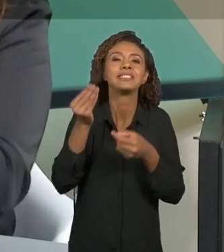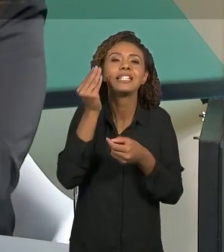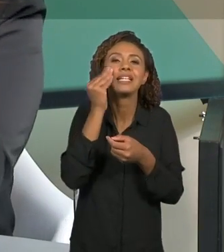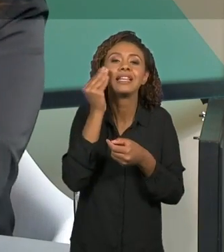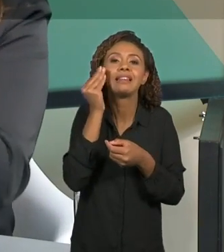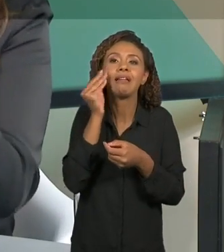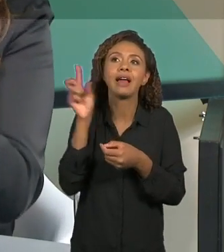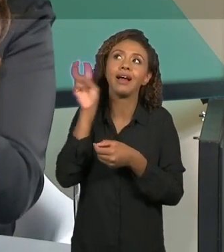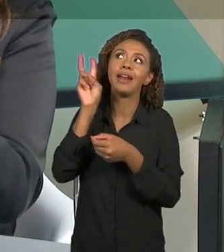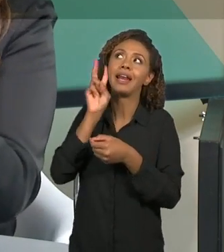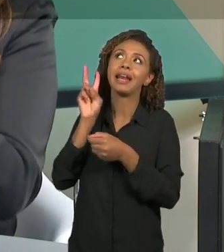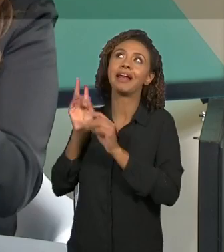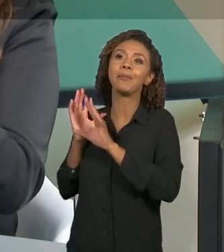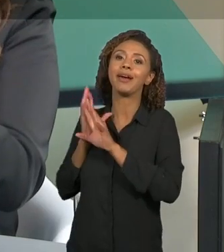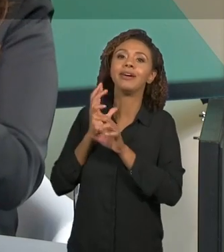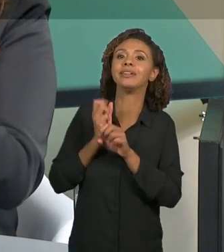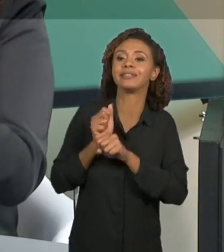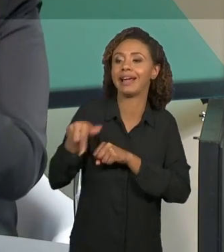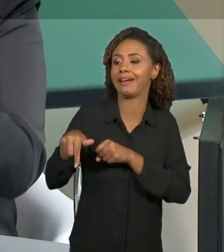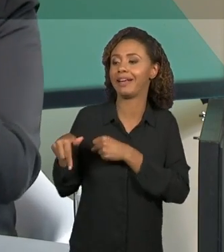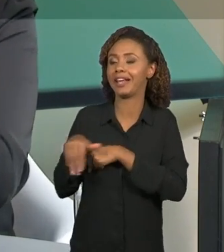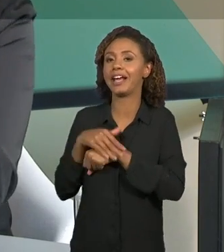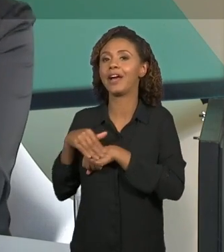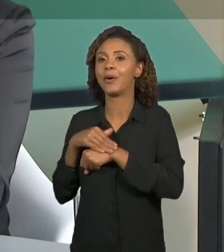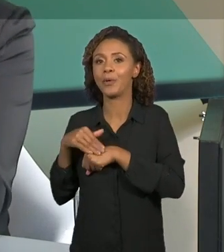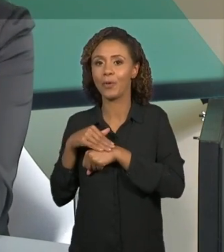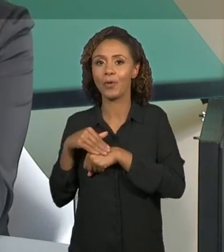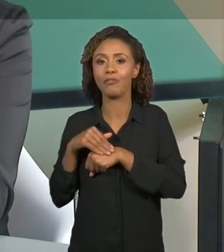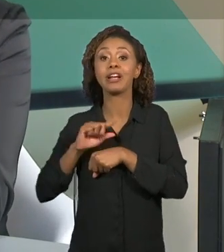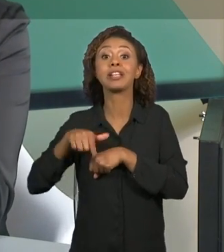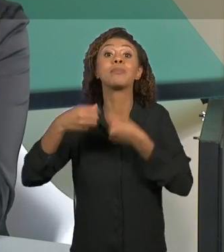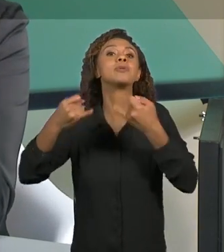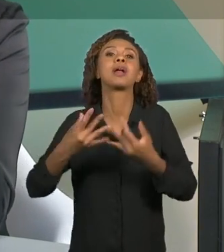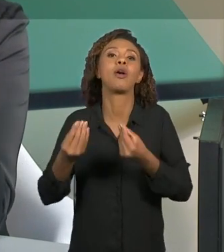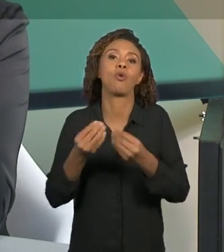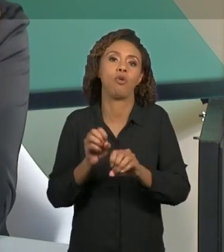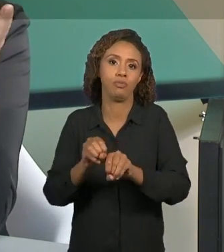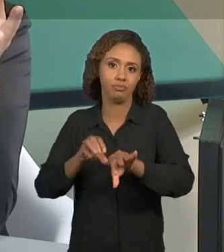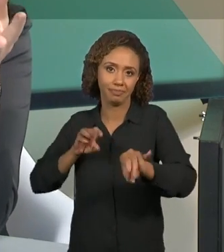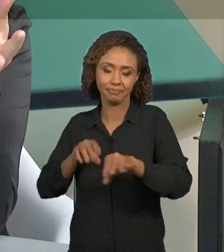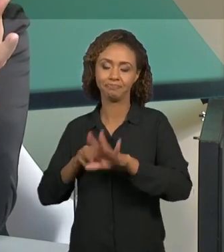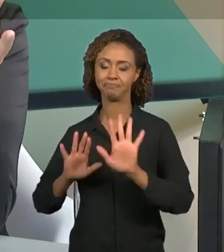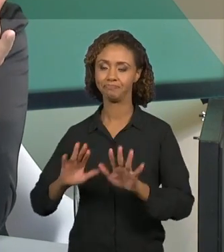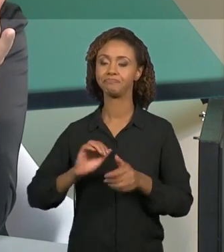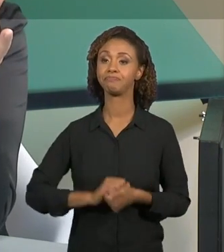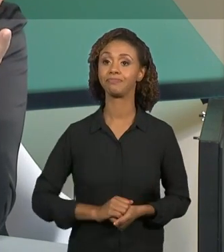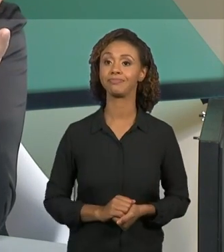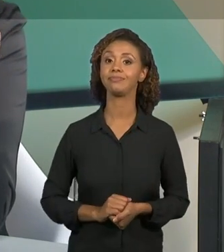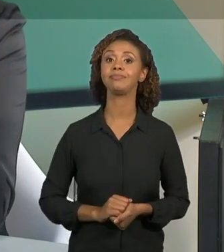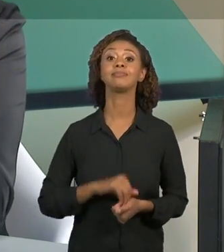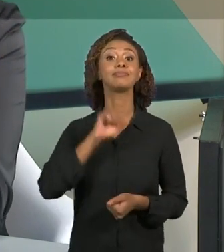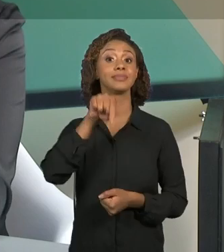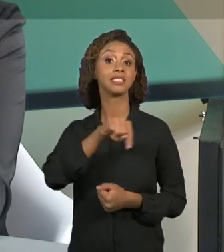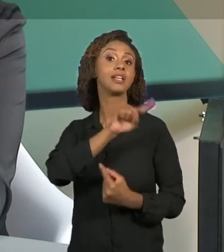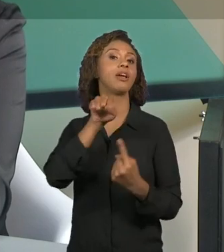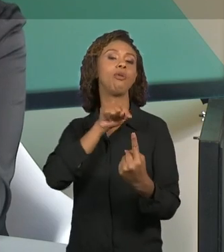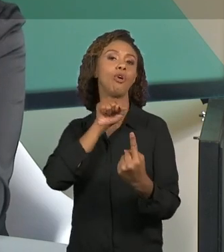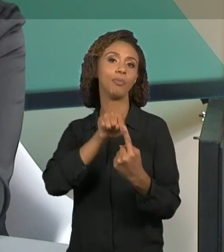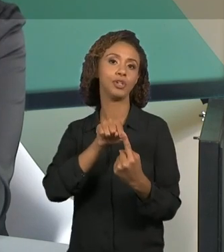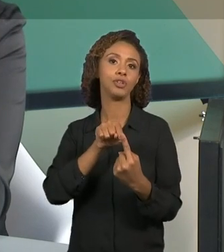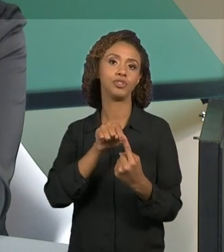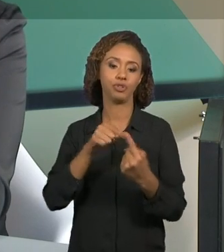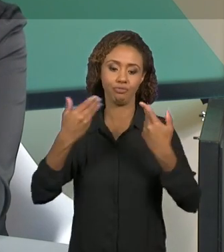só tentar recuperar um pouco desse contexto todo aqui para a gente ir para educação à distância então assim a gente tem um objetivo e agora eu falo